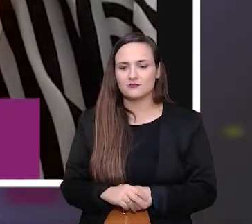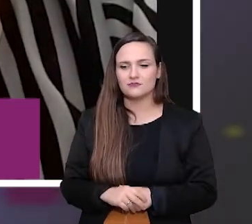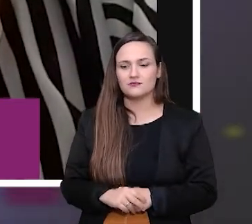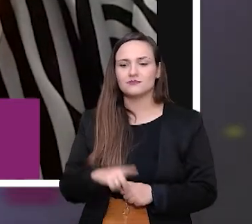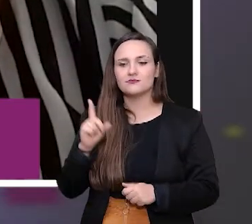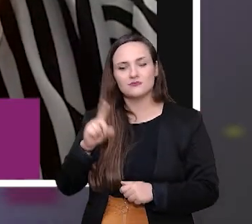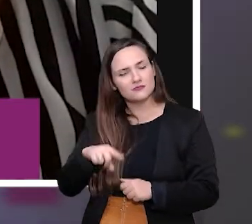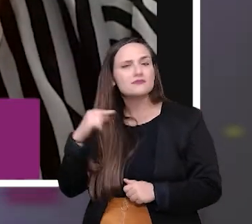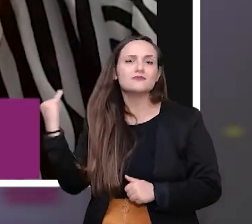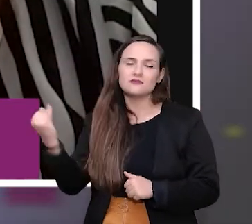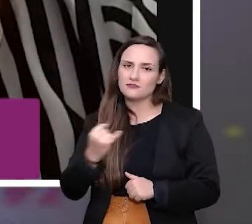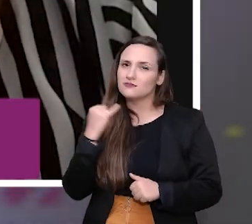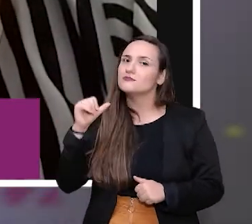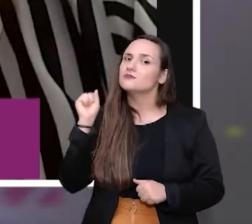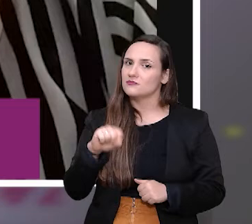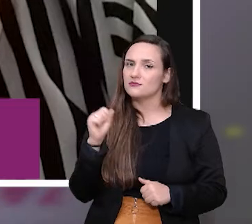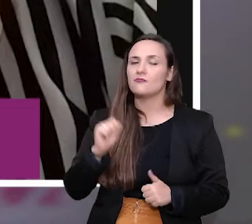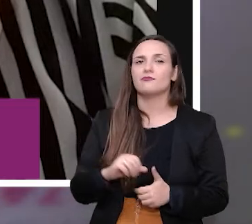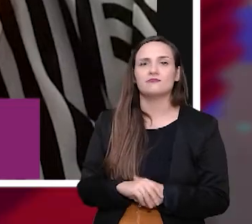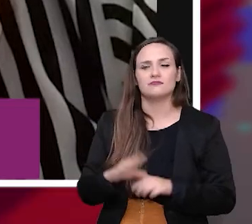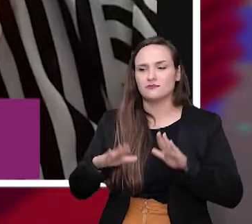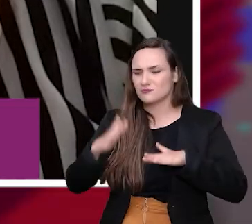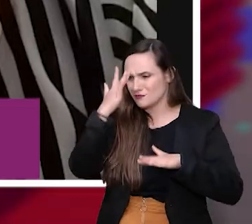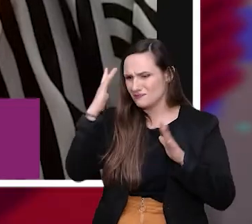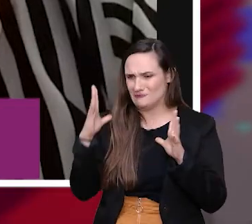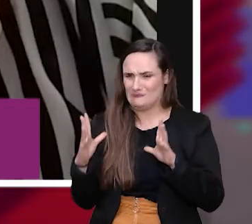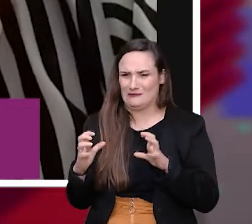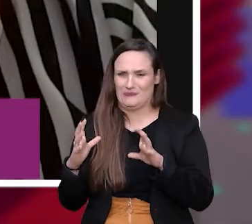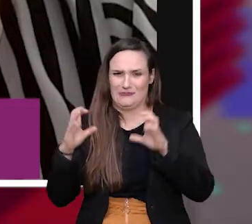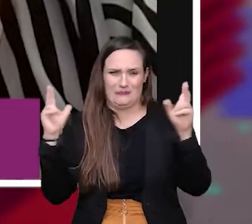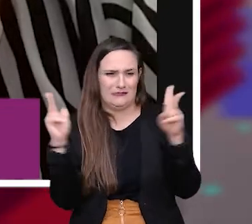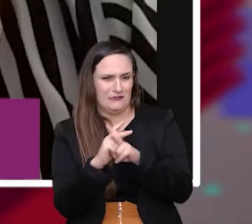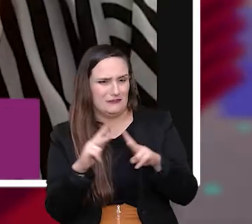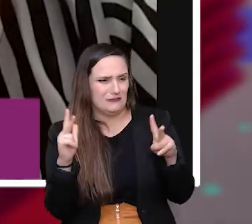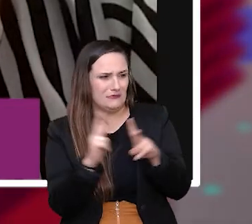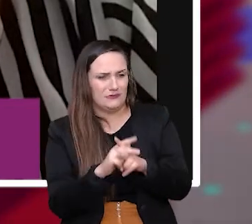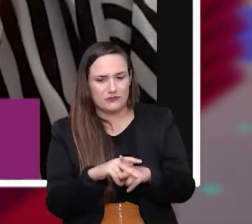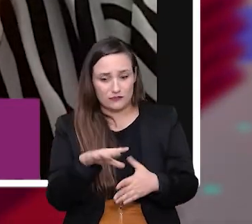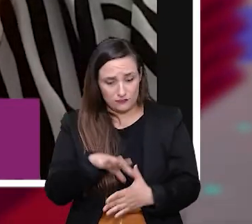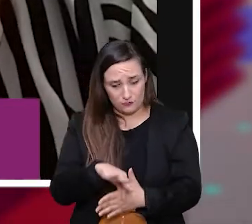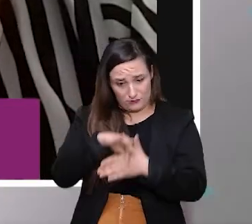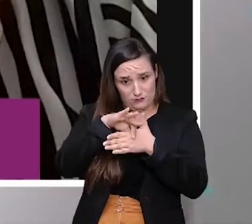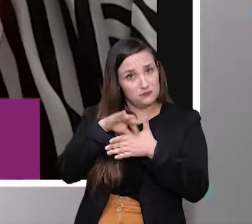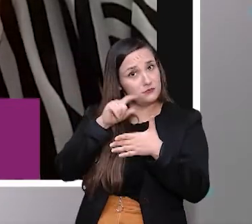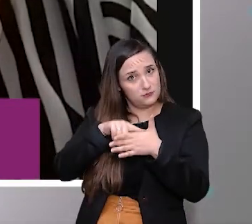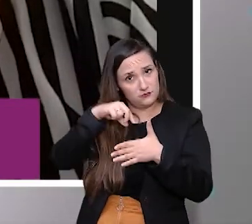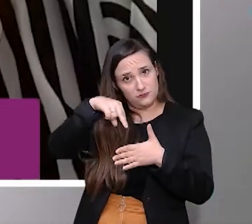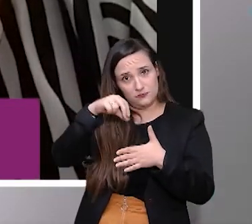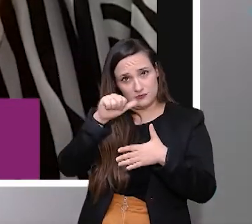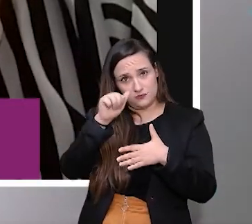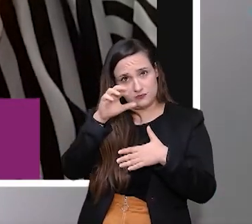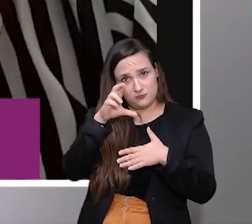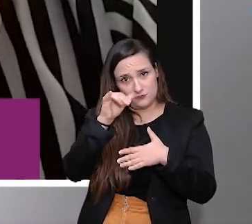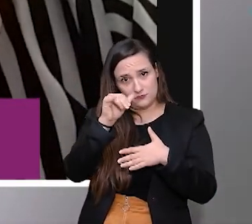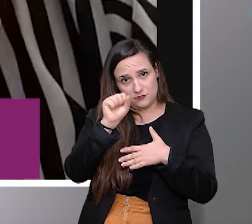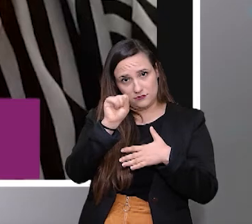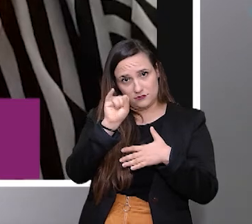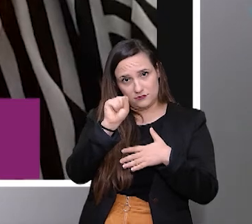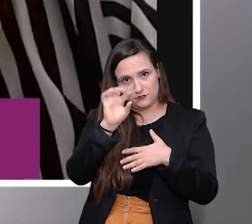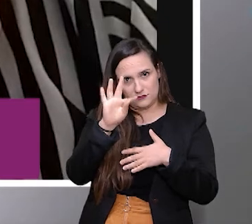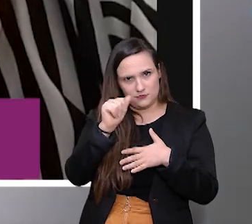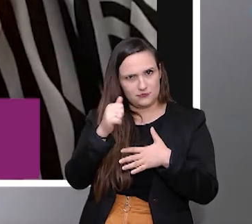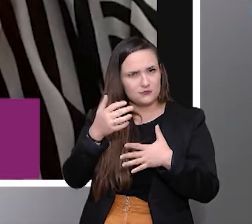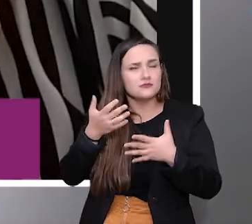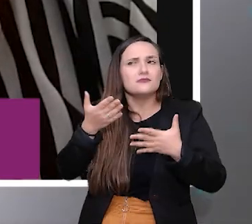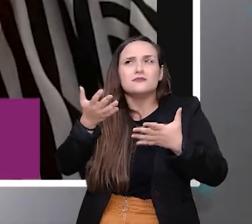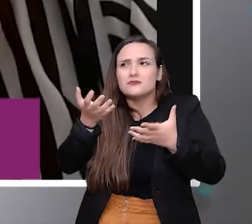uma máxima mesmo, né? As pessoas ficam brigando, às vezes, né, o líder narcisista, por exemplo, né, fica brigando para aparecer